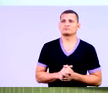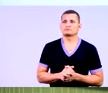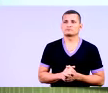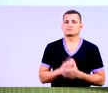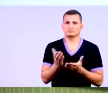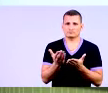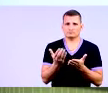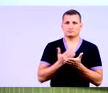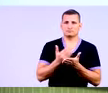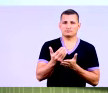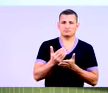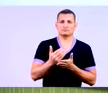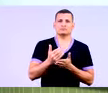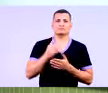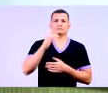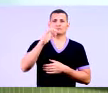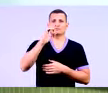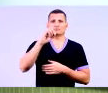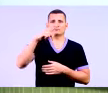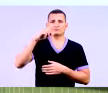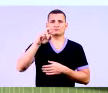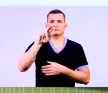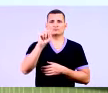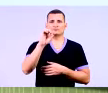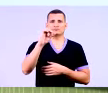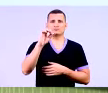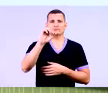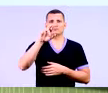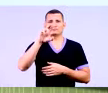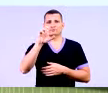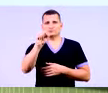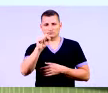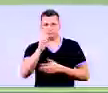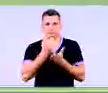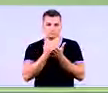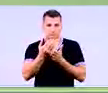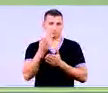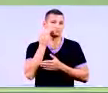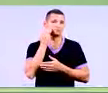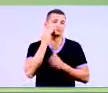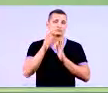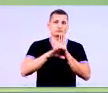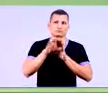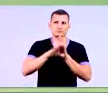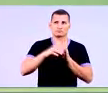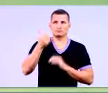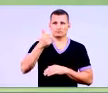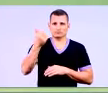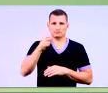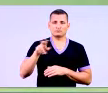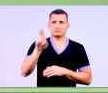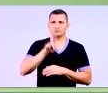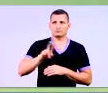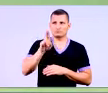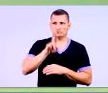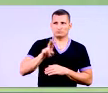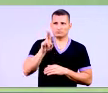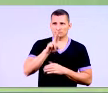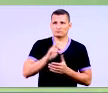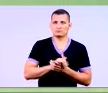operadores pressões a gente mete vamos ver que o conceito primeiro o uso de expressões